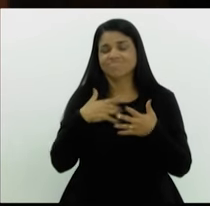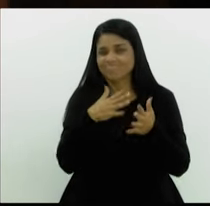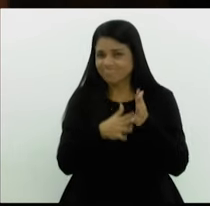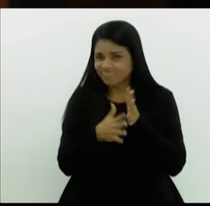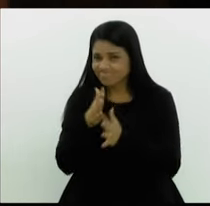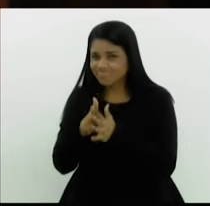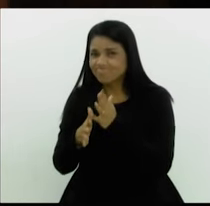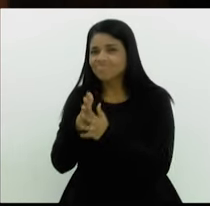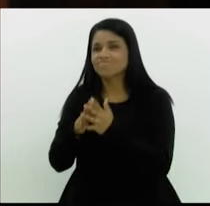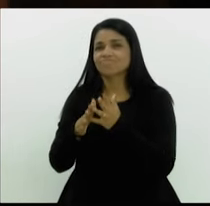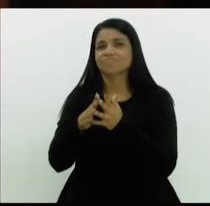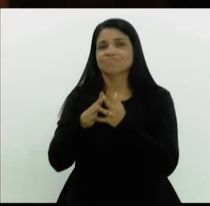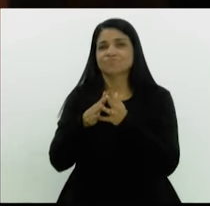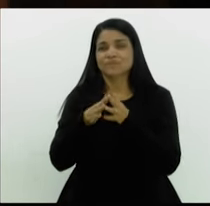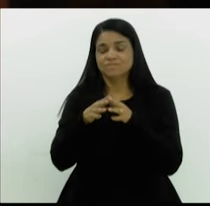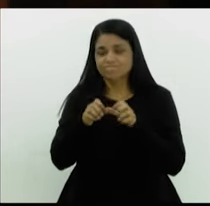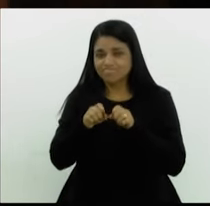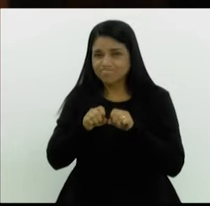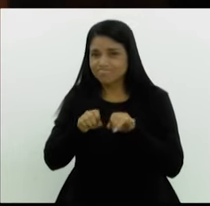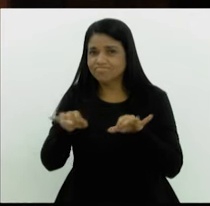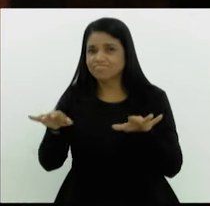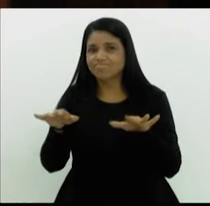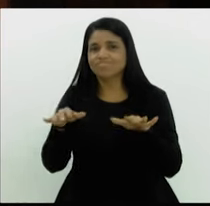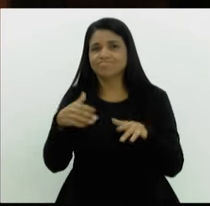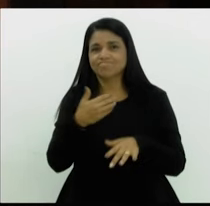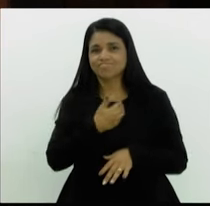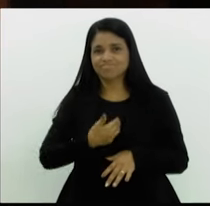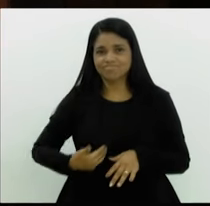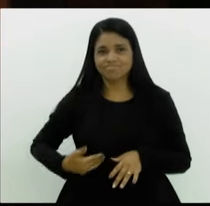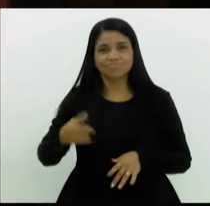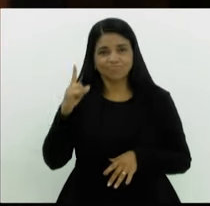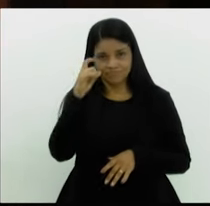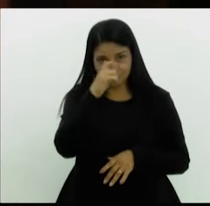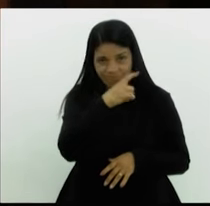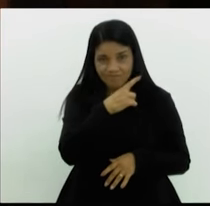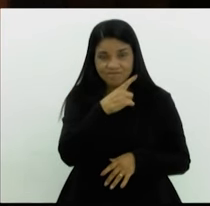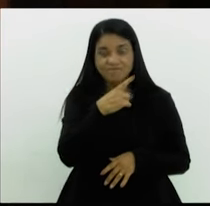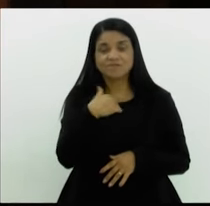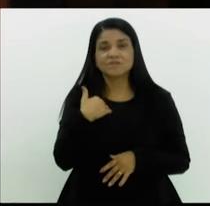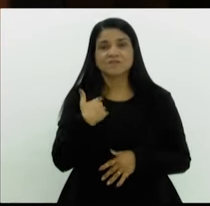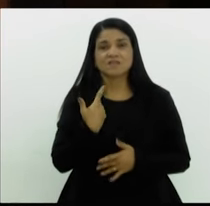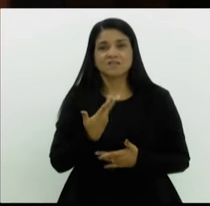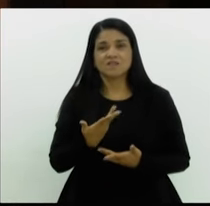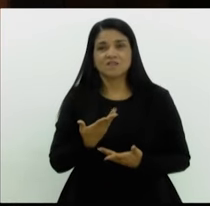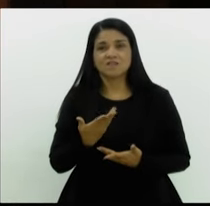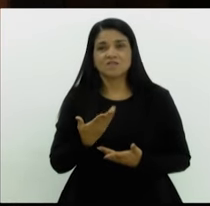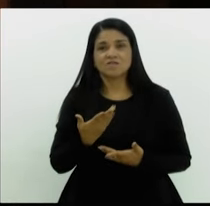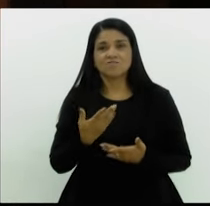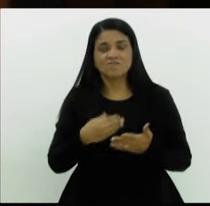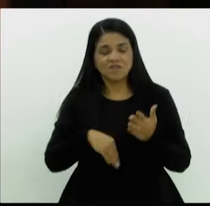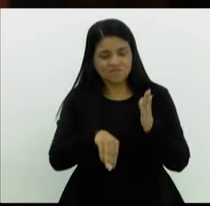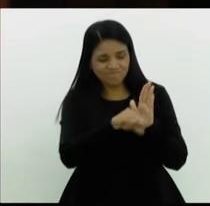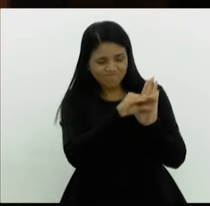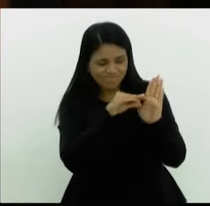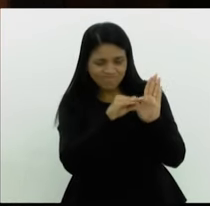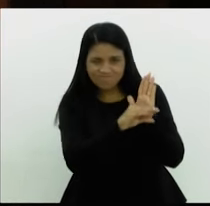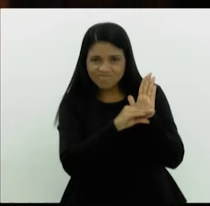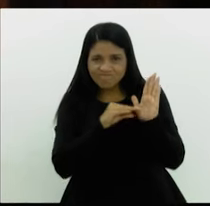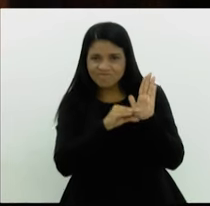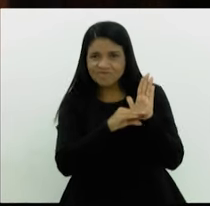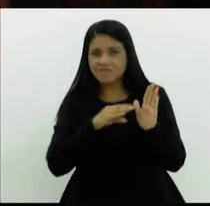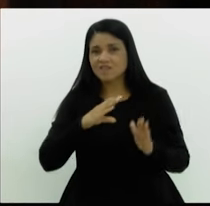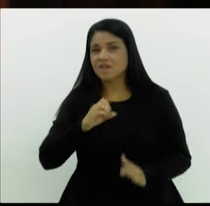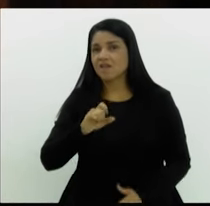de expandir a sua rede de serviços públicos, lamentando essas cláusulas que foram